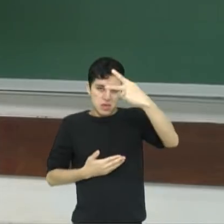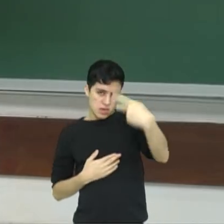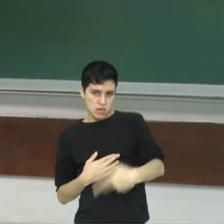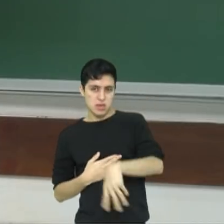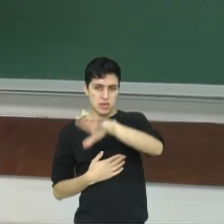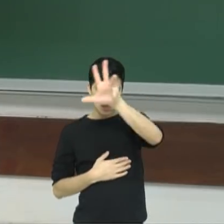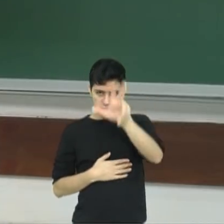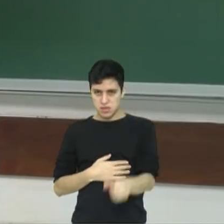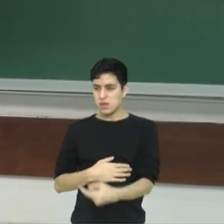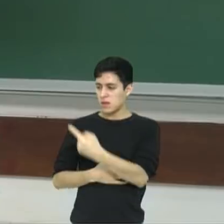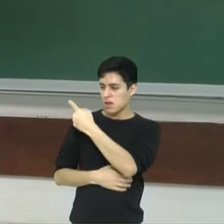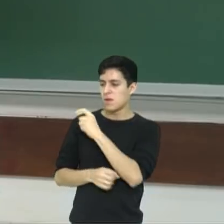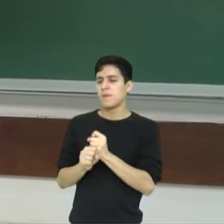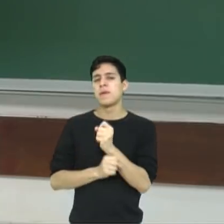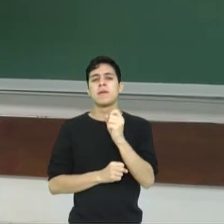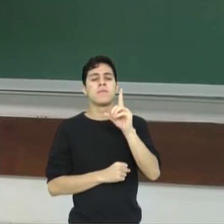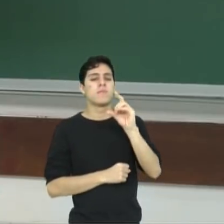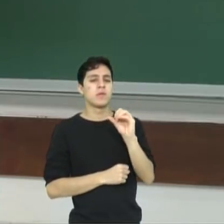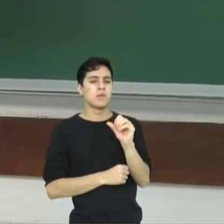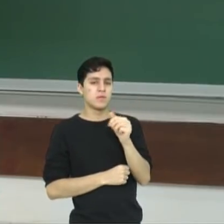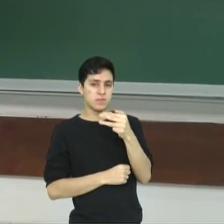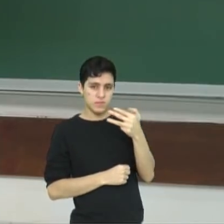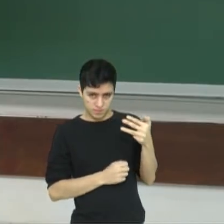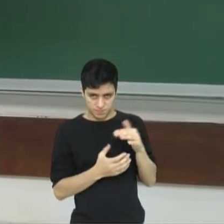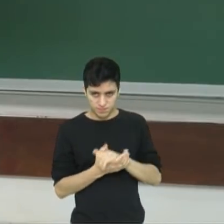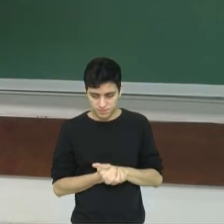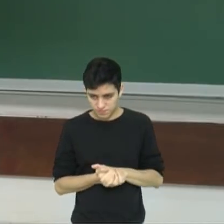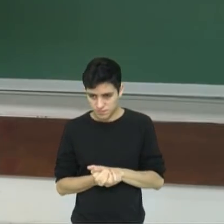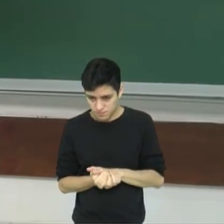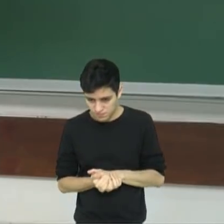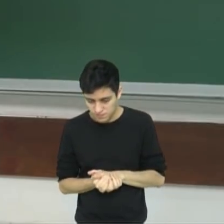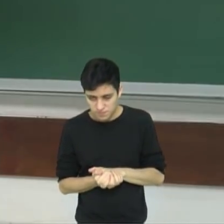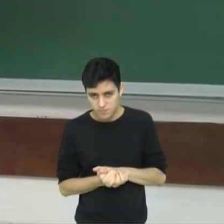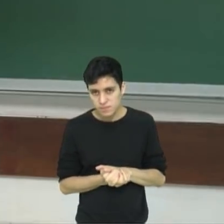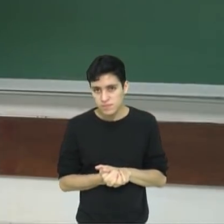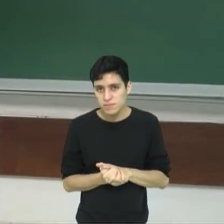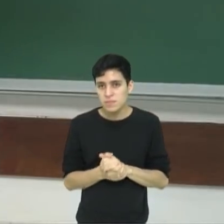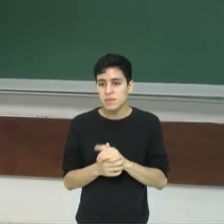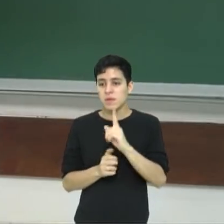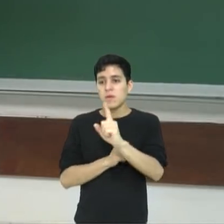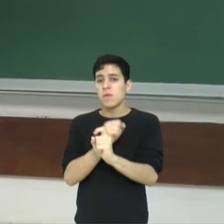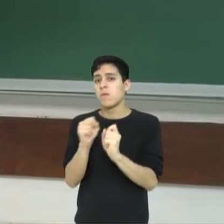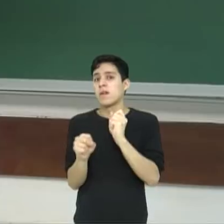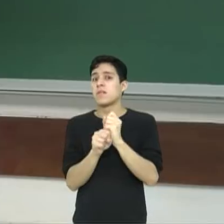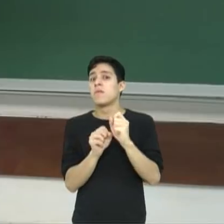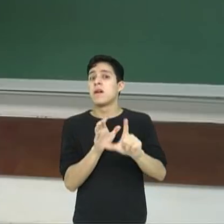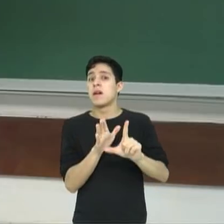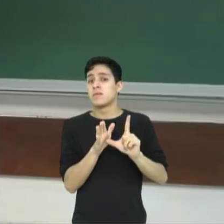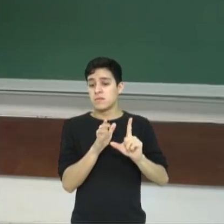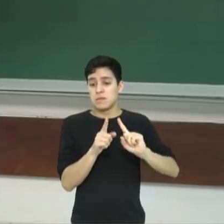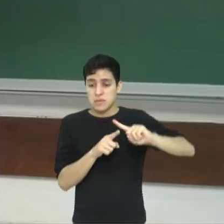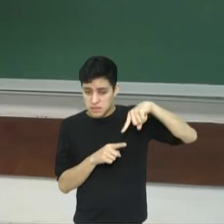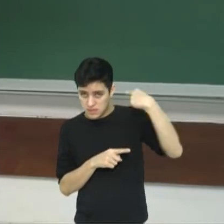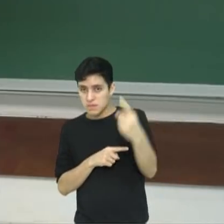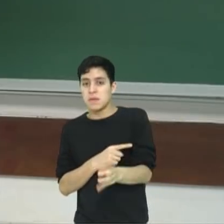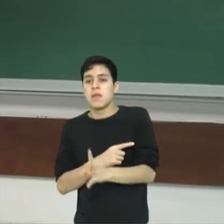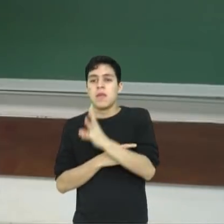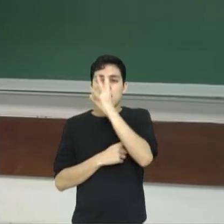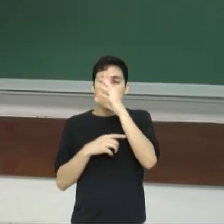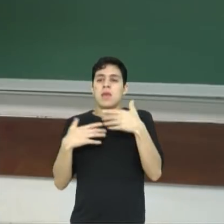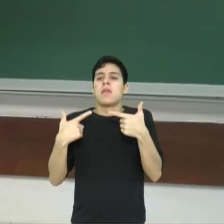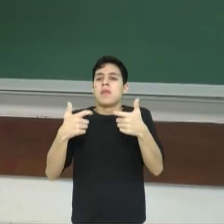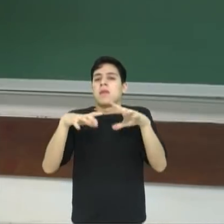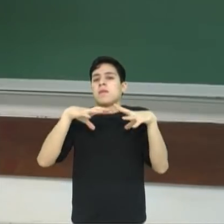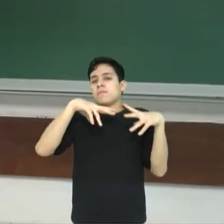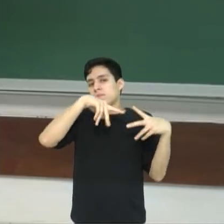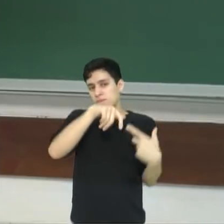vendo. Em 1913, um ano antes da Primeira Guerra Mundial, inclusive, não, diga-se de passagem, não por acaso, porque